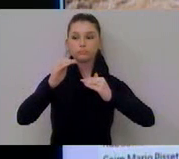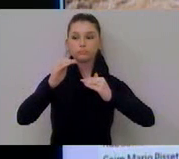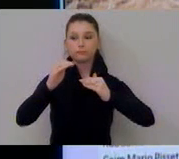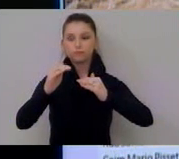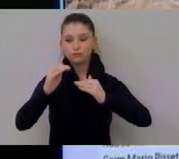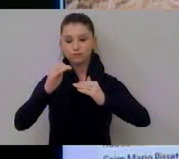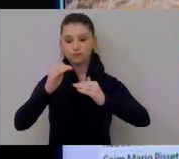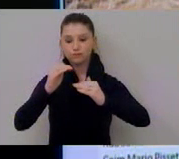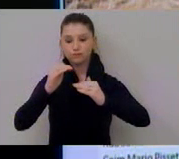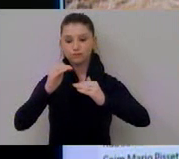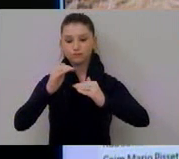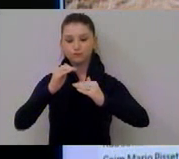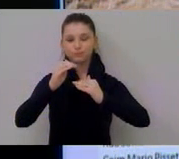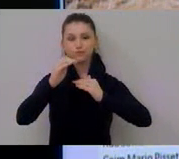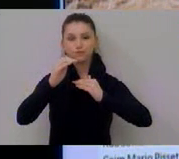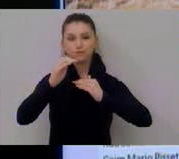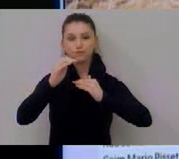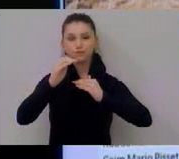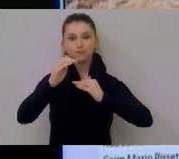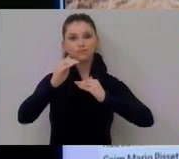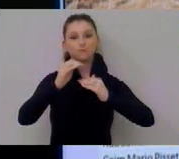Gílio Búrigo.